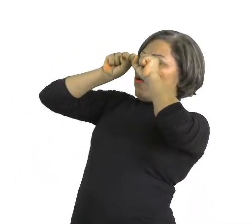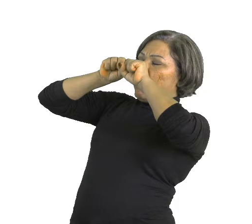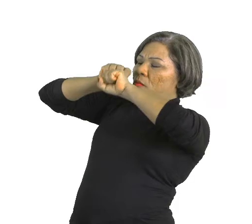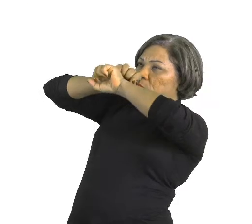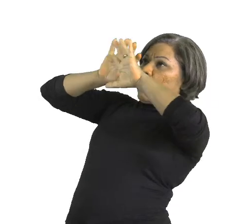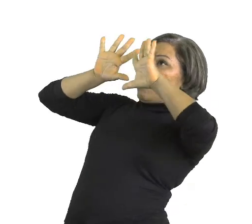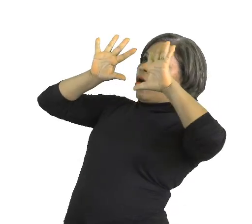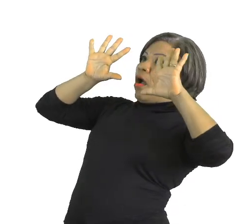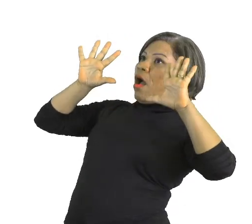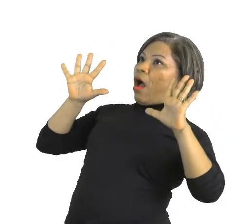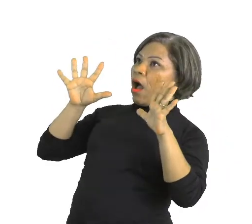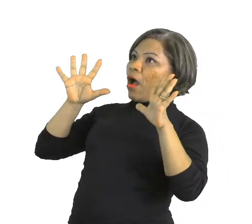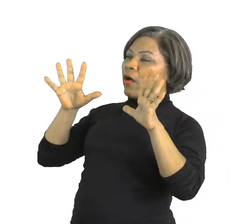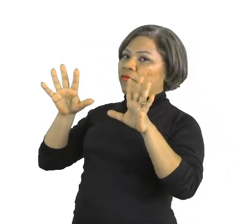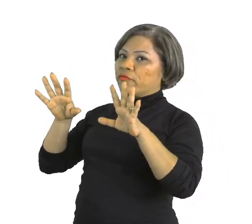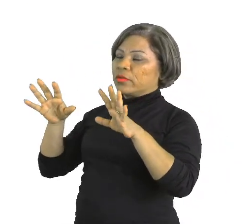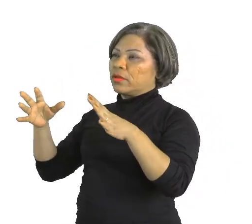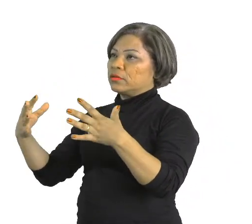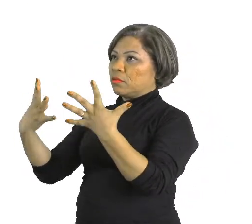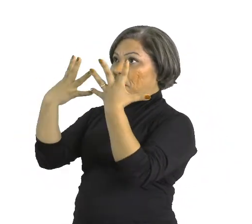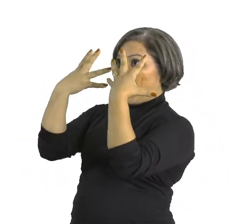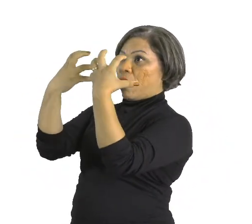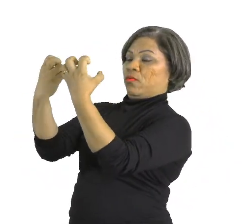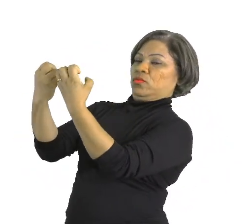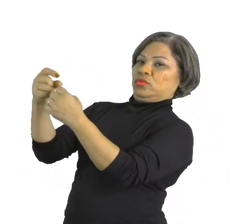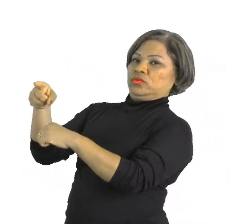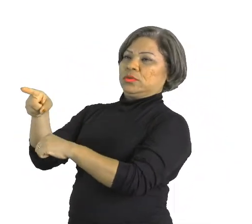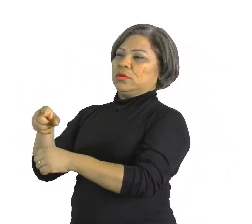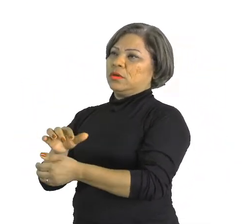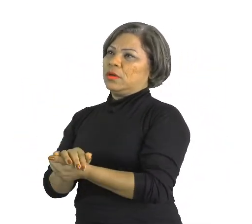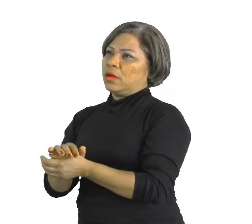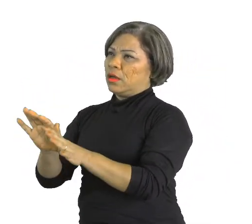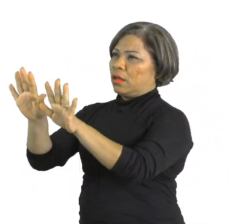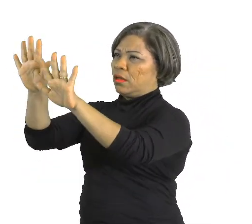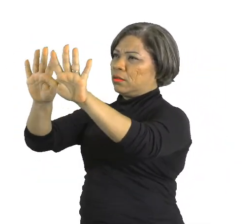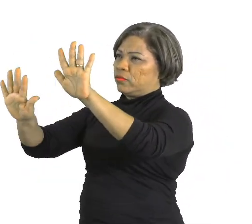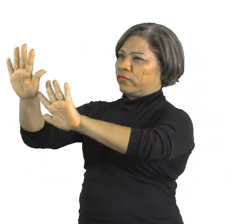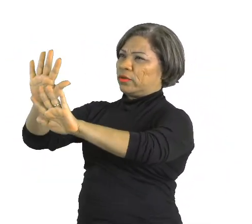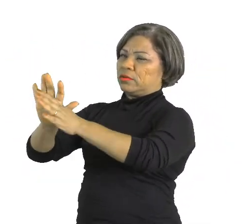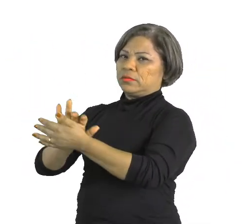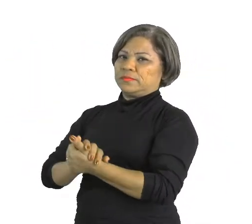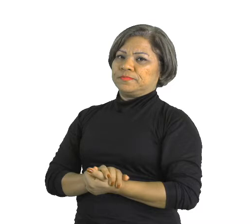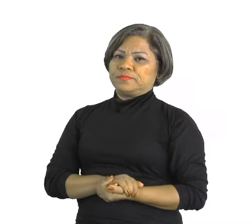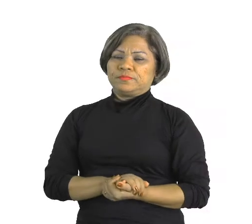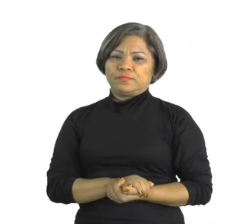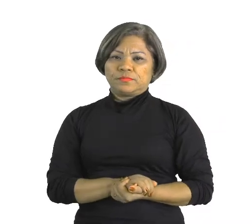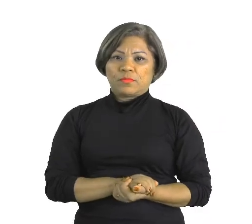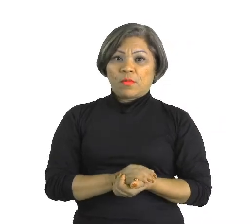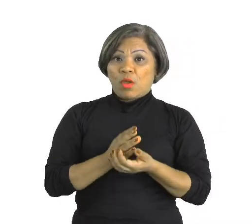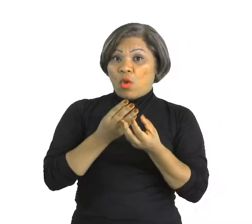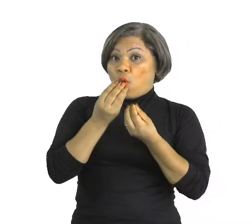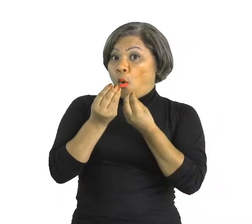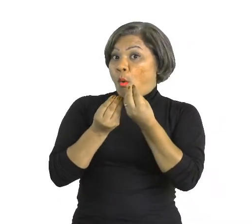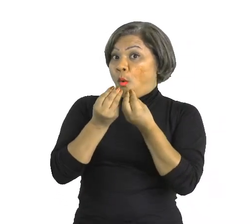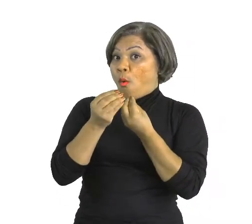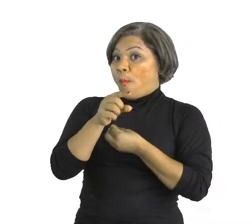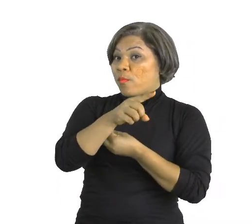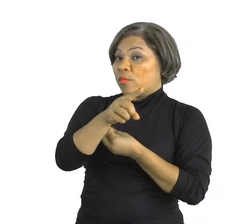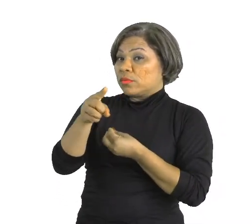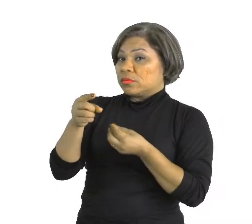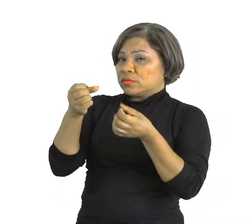entre o feno. Fecha aspas. A pergunta é: como você explica